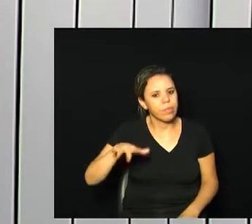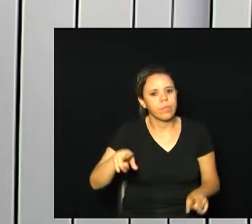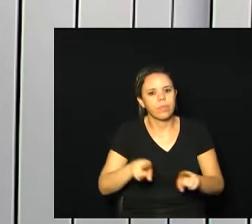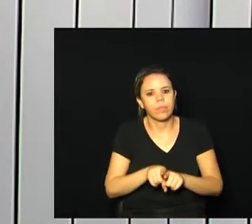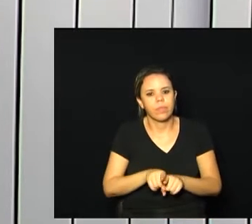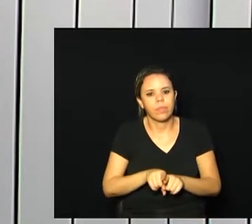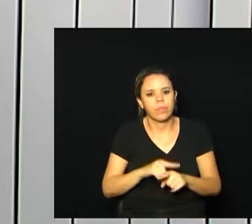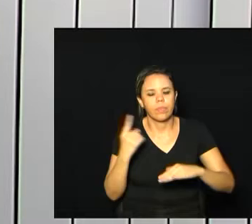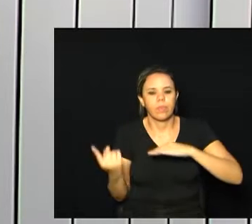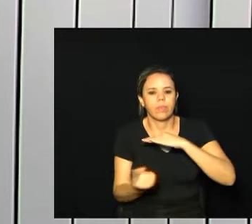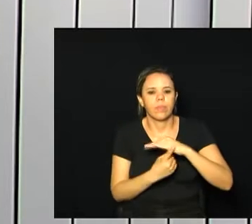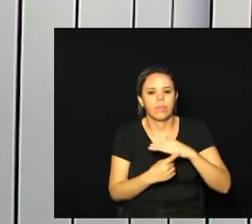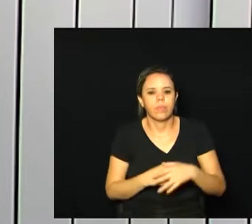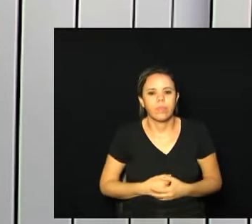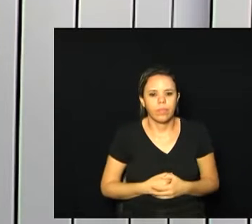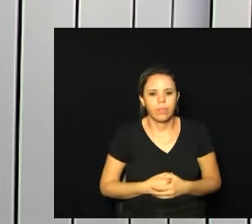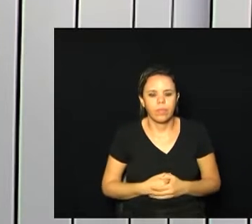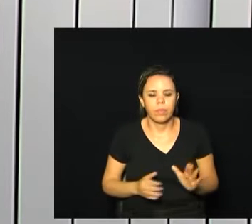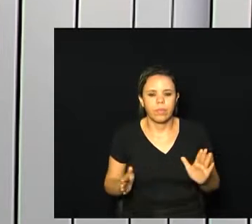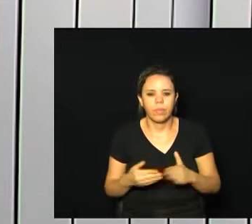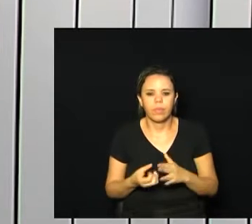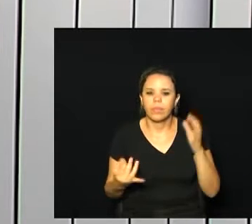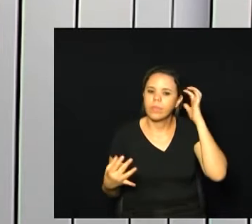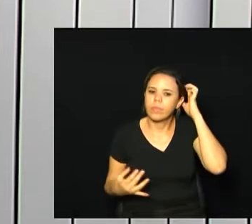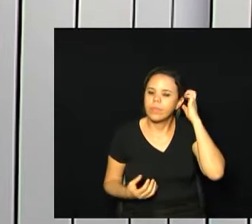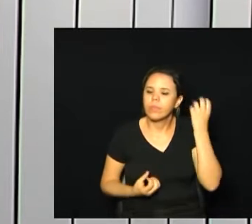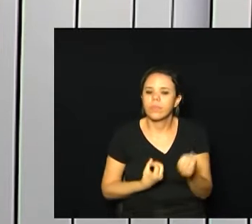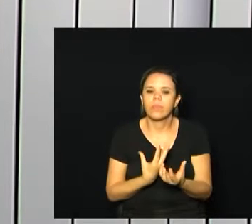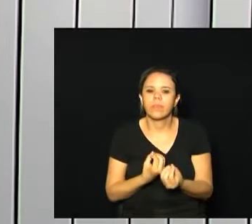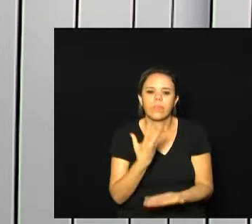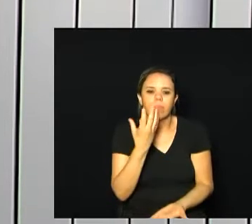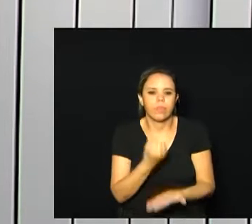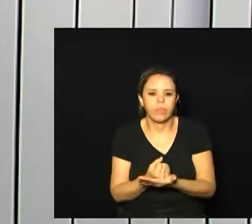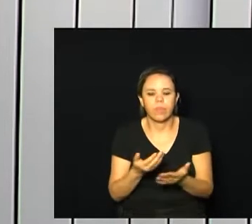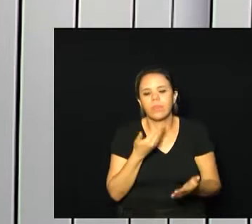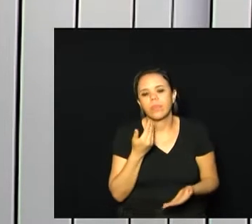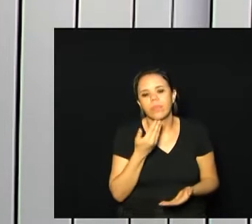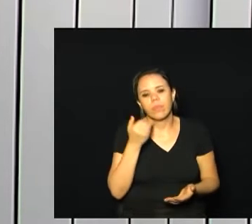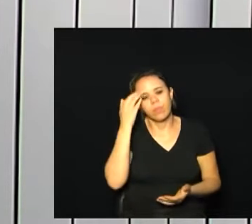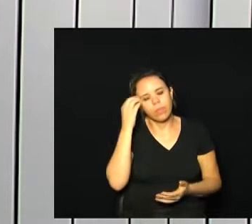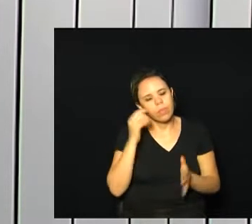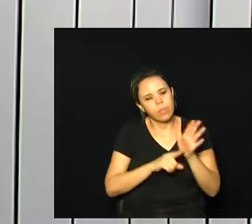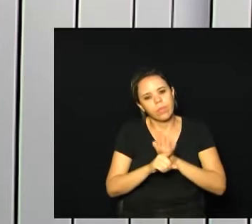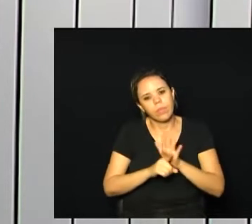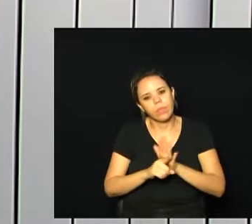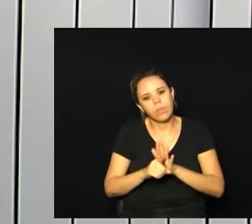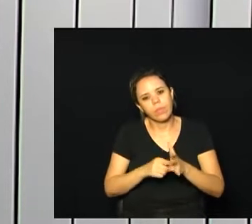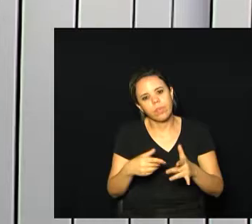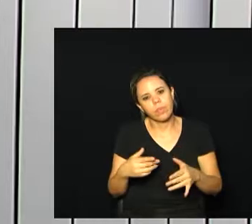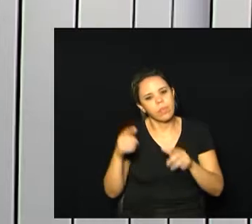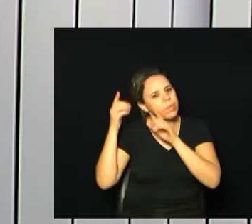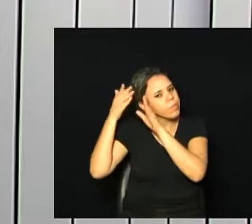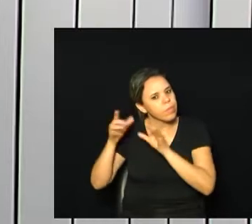os clientes, concentrando aí as informações e facilitando a busca por